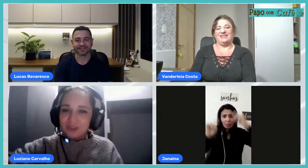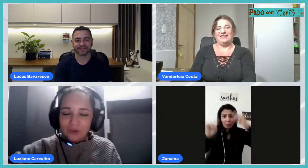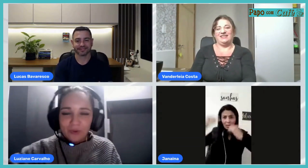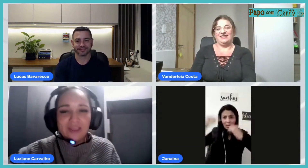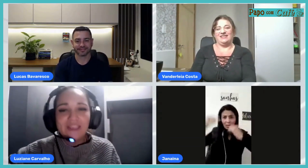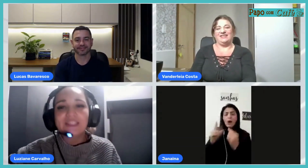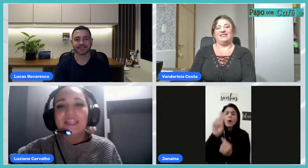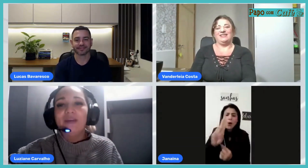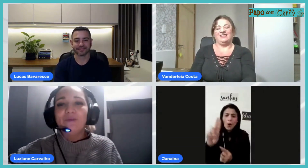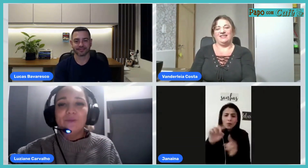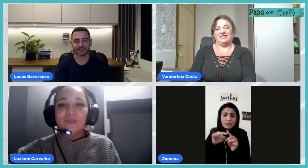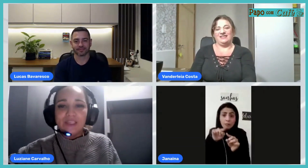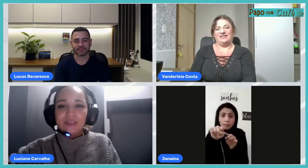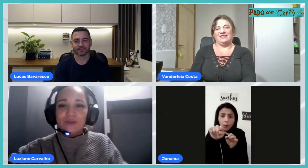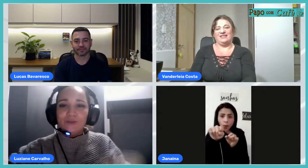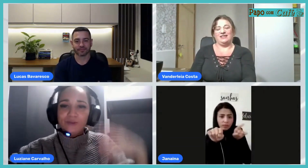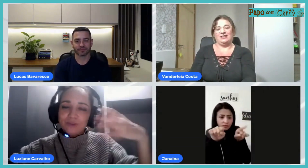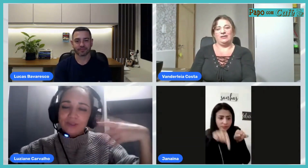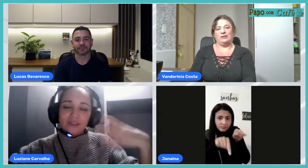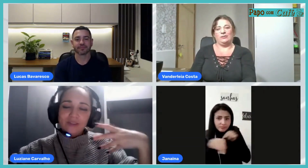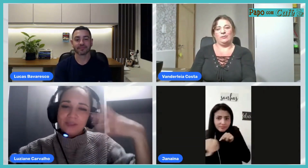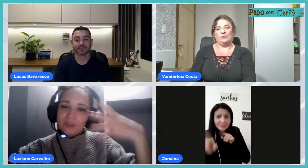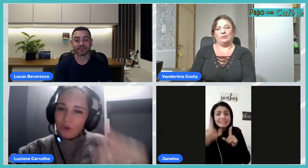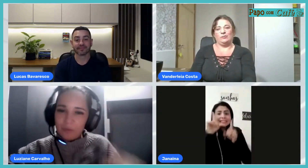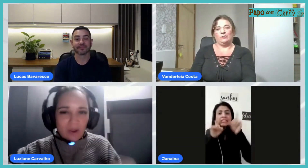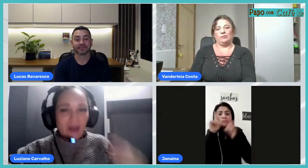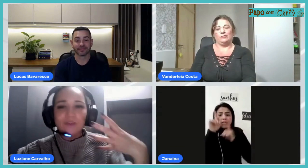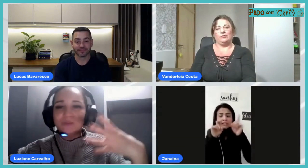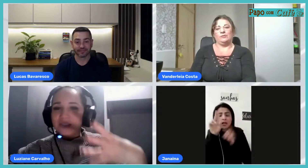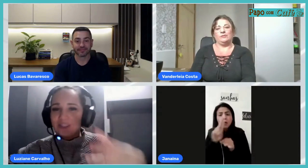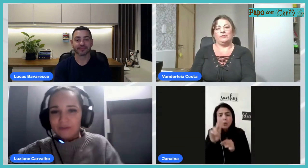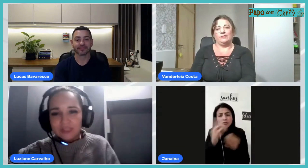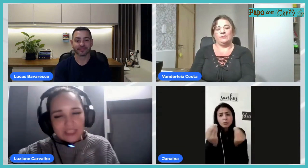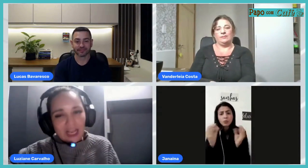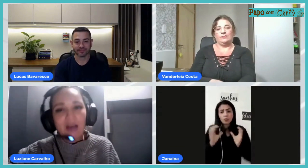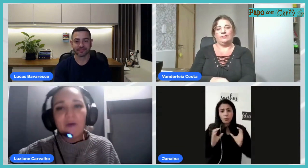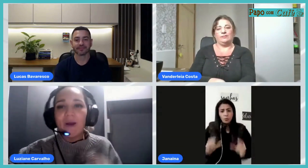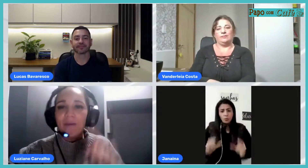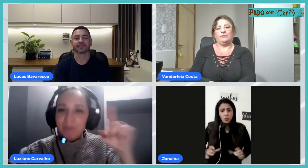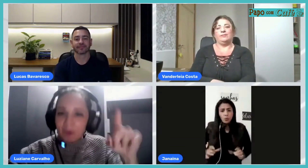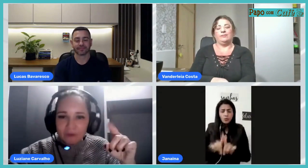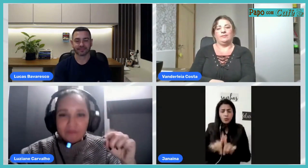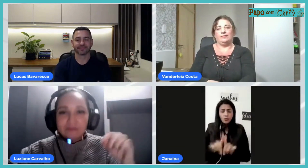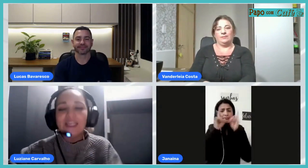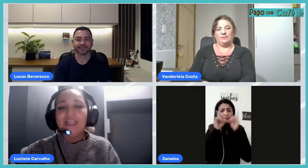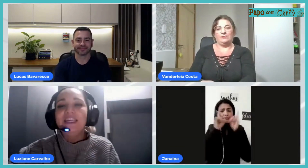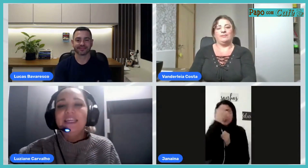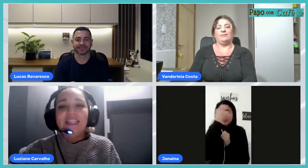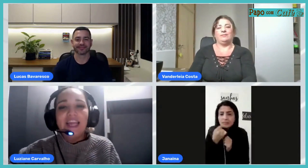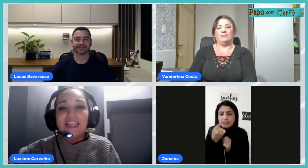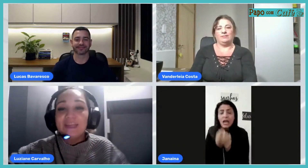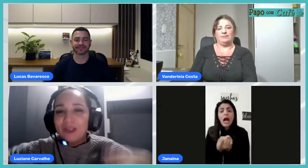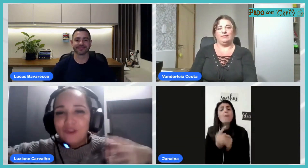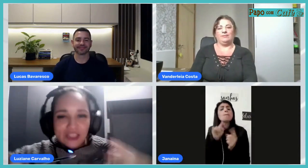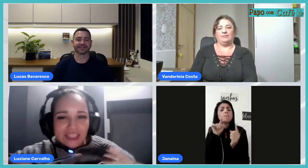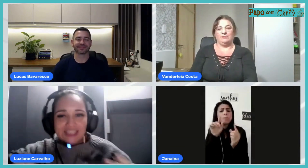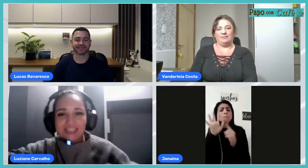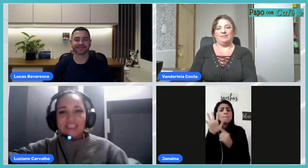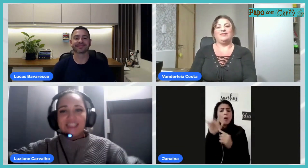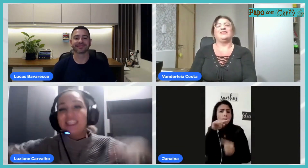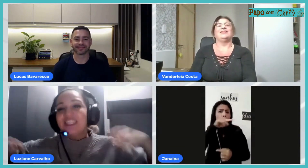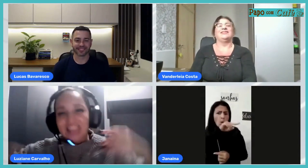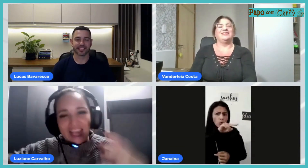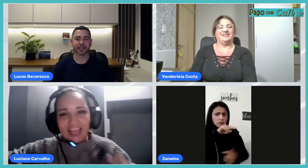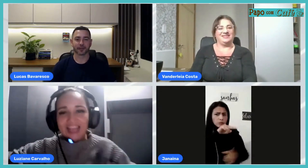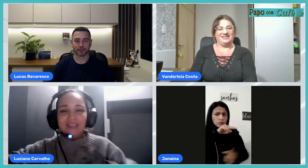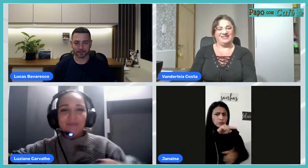suas expressões, né? Usem a expressão corporal, expressão facial, apontem, né?